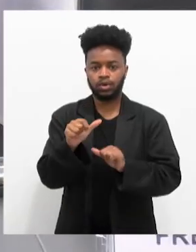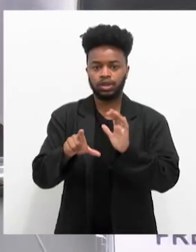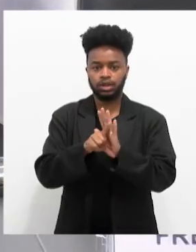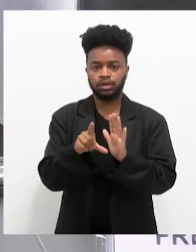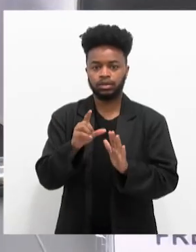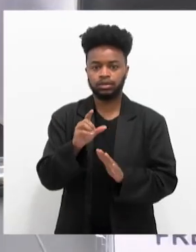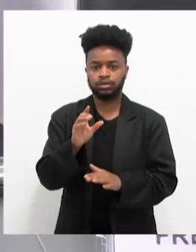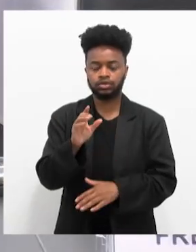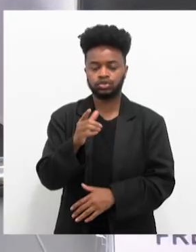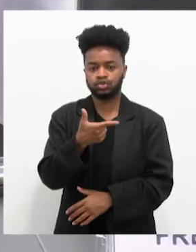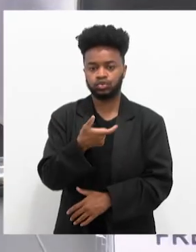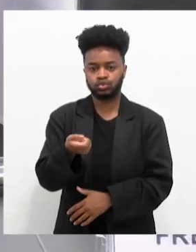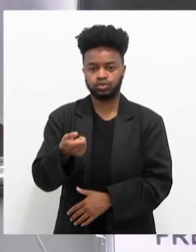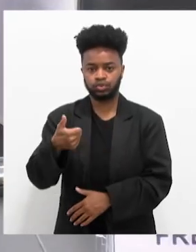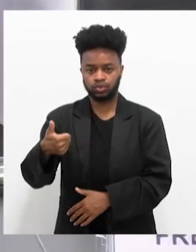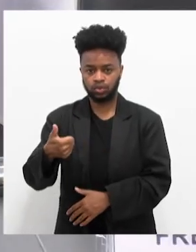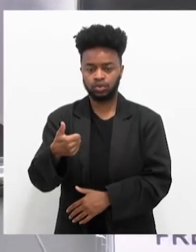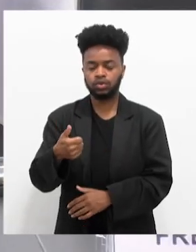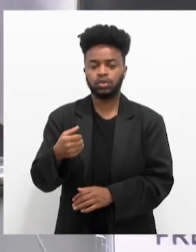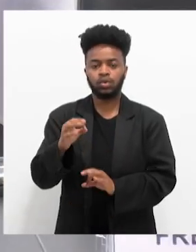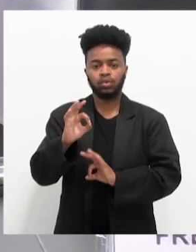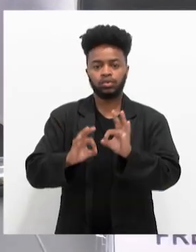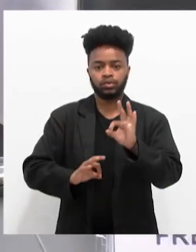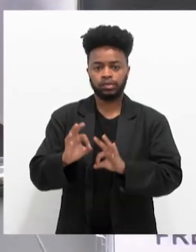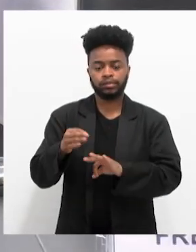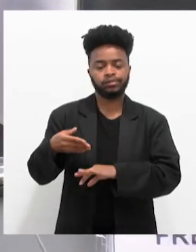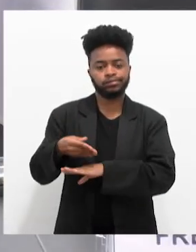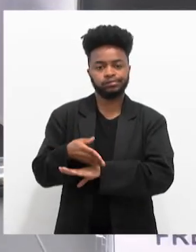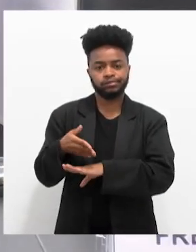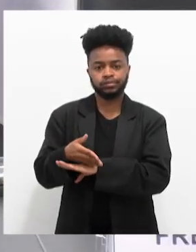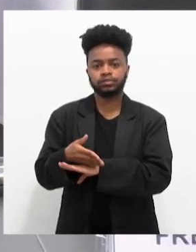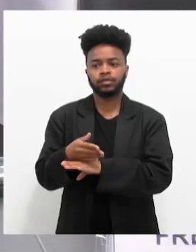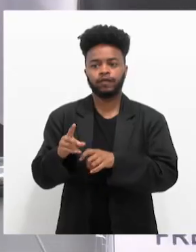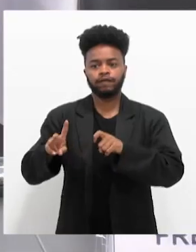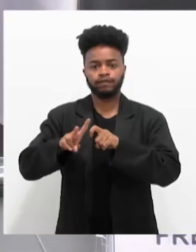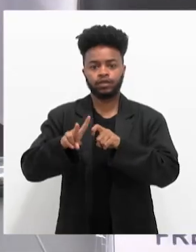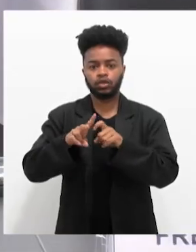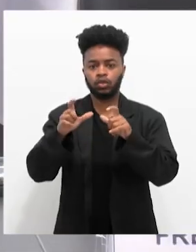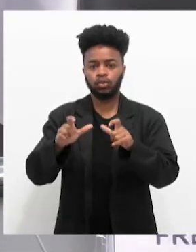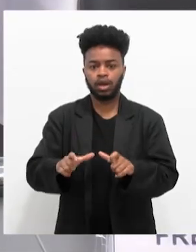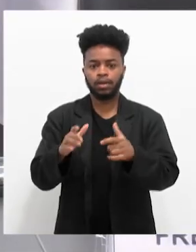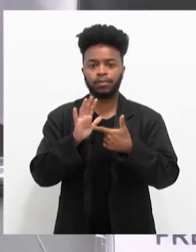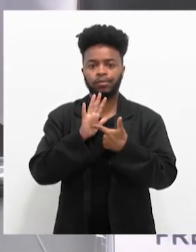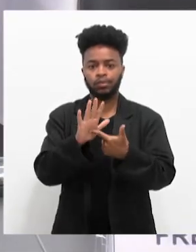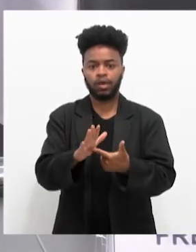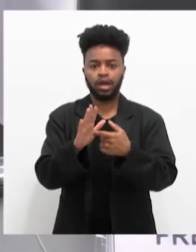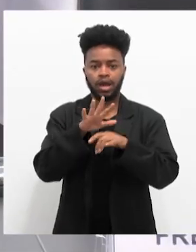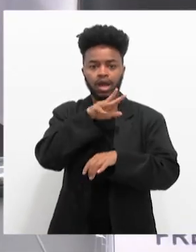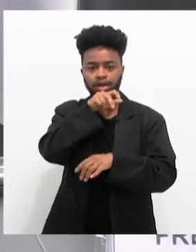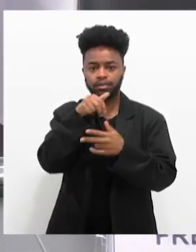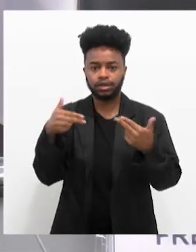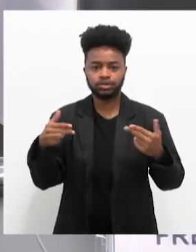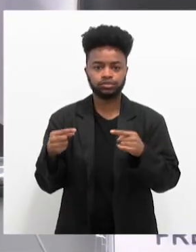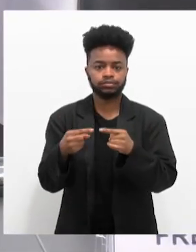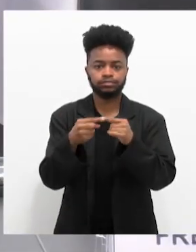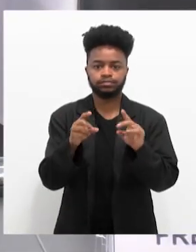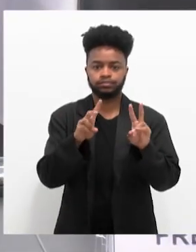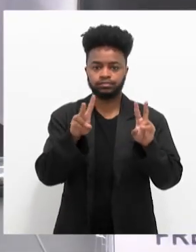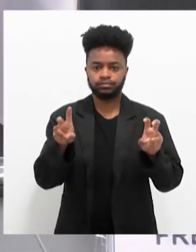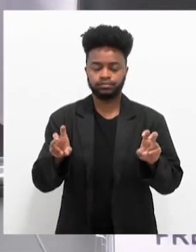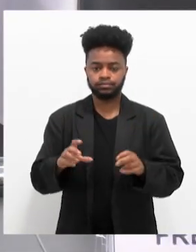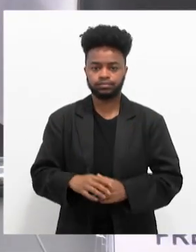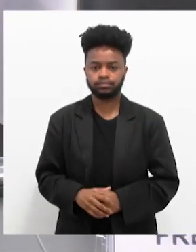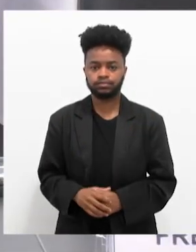2001, para regulamentar a permanência de veterinários em locais de exibições e exposições de animais na forma em que menciona.